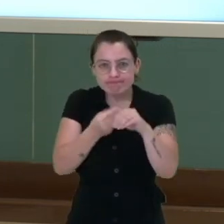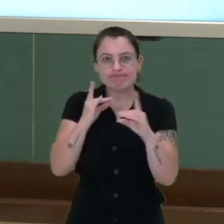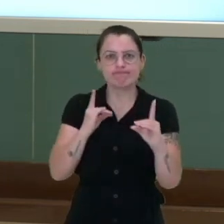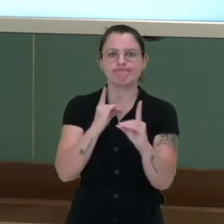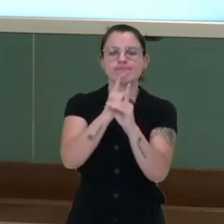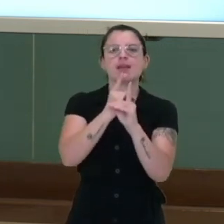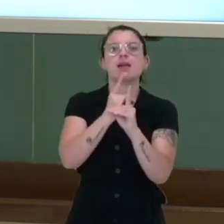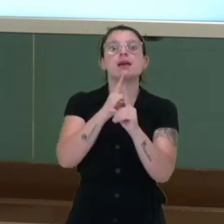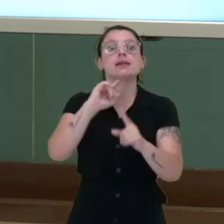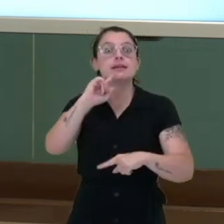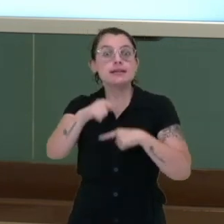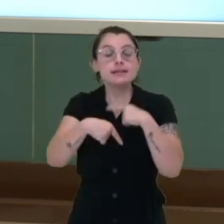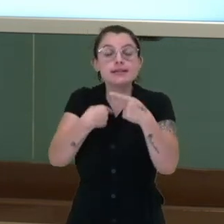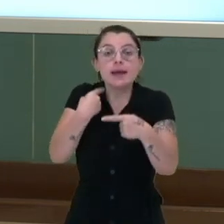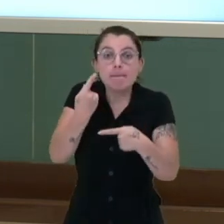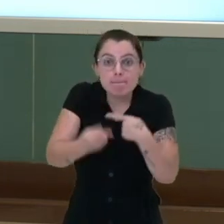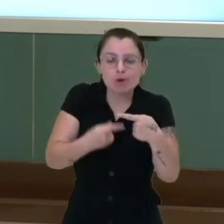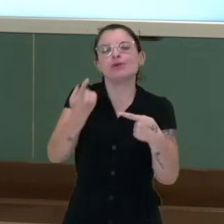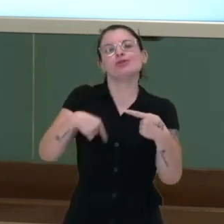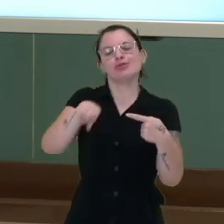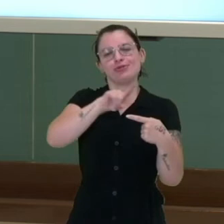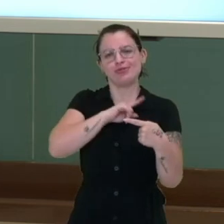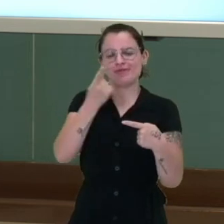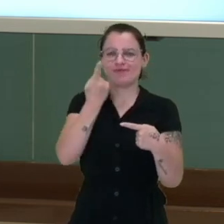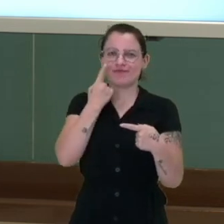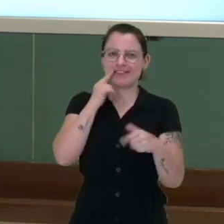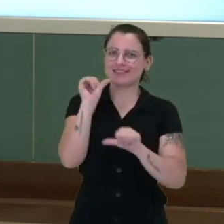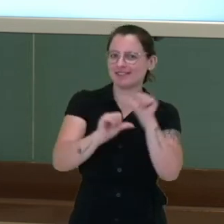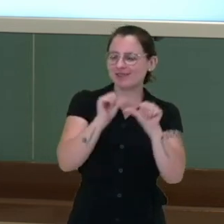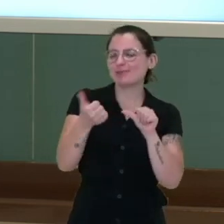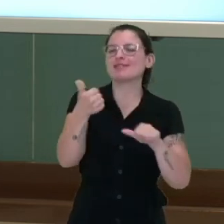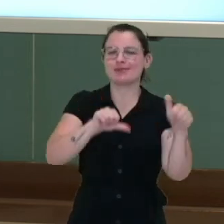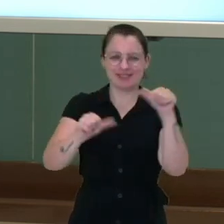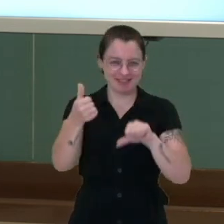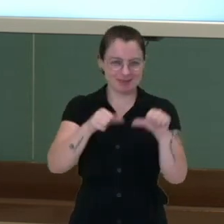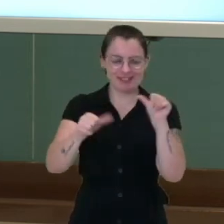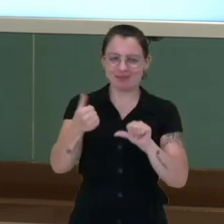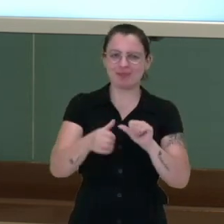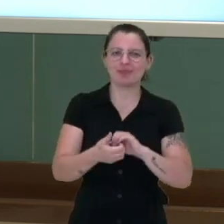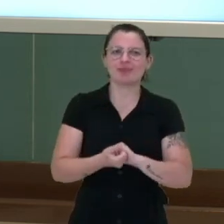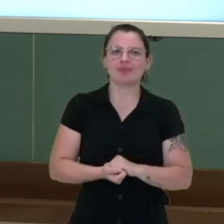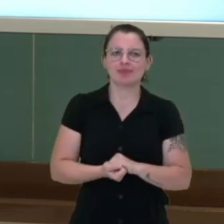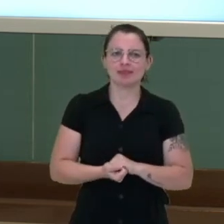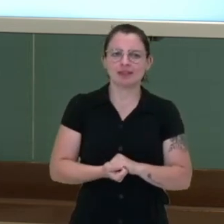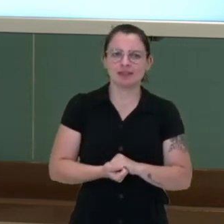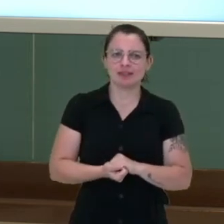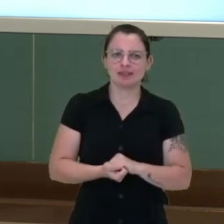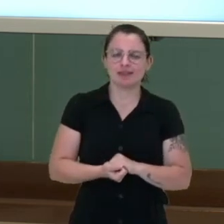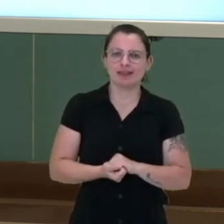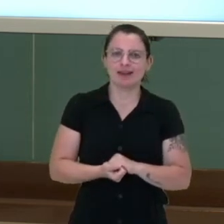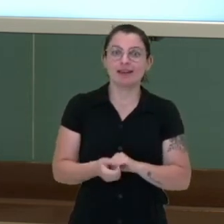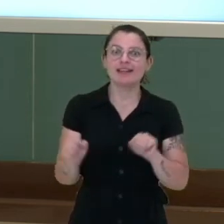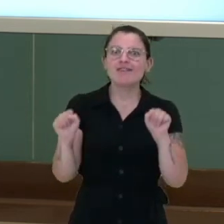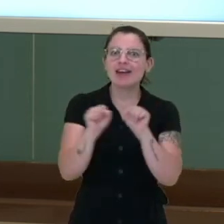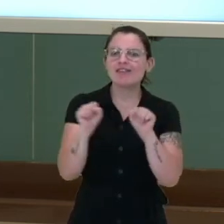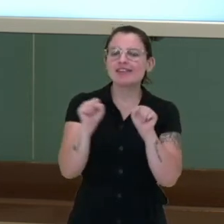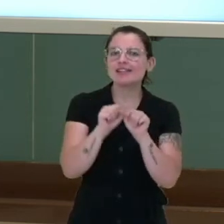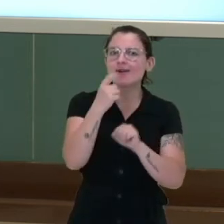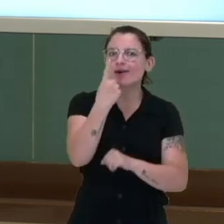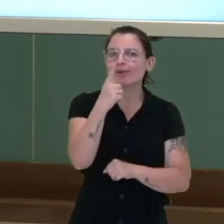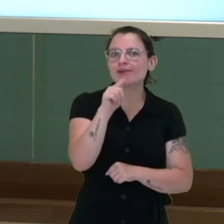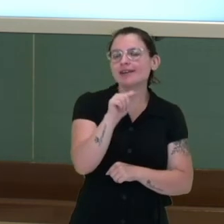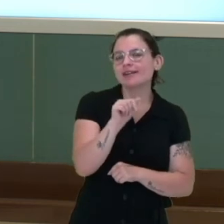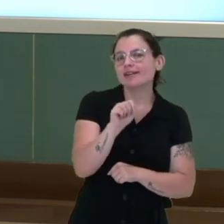a partir desse momento vai ocorrer uma transformação química. Então eles vão se misturar e vai resultar um gás